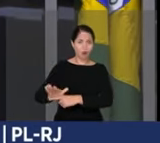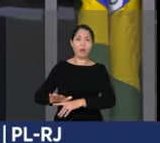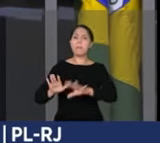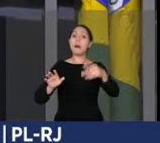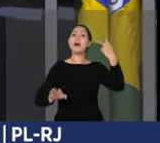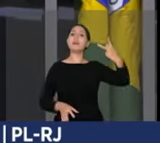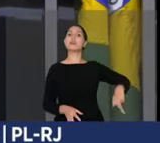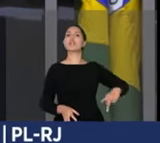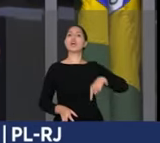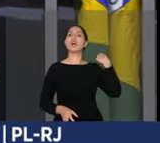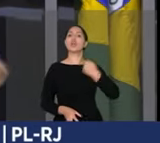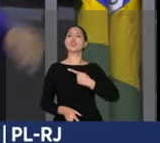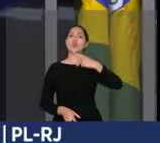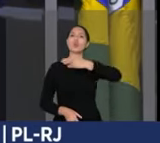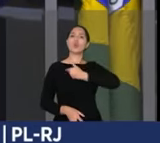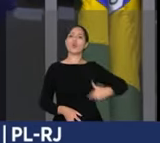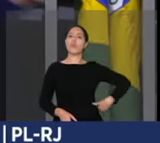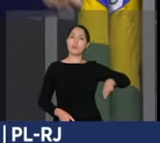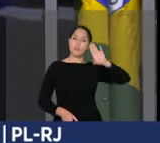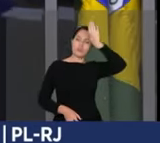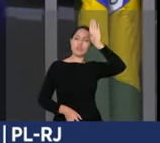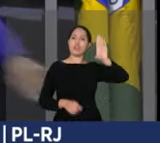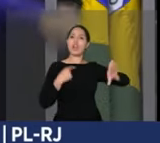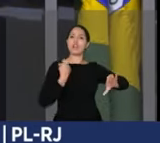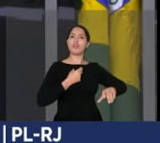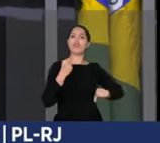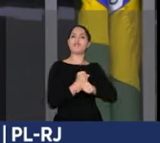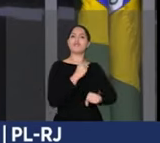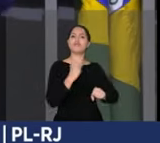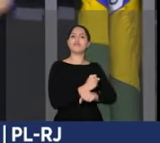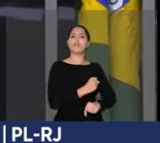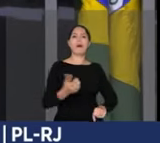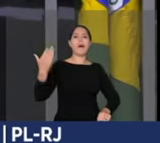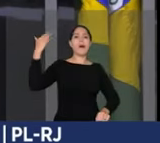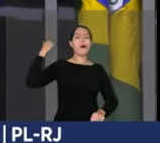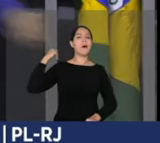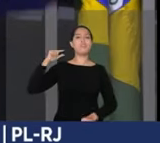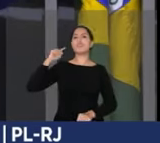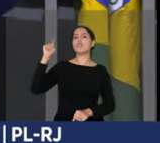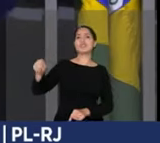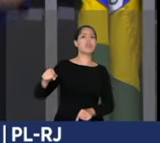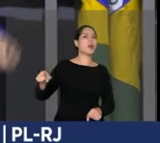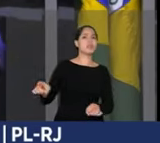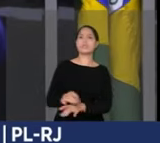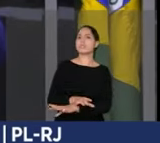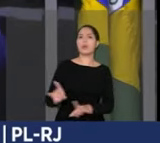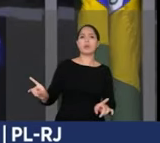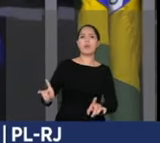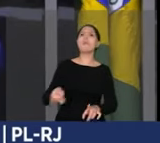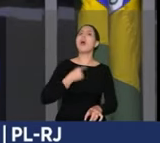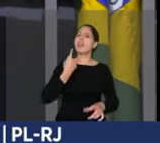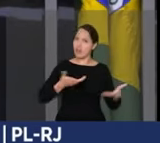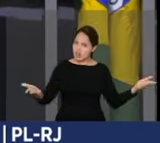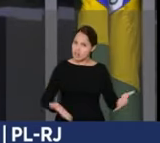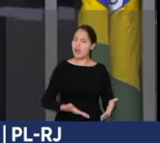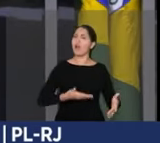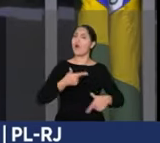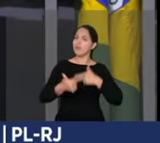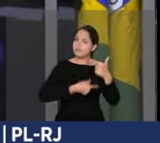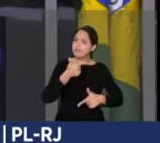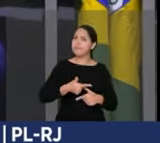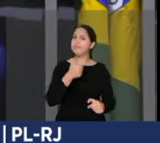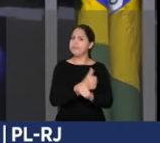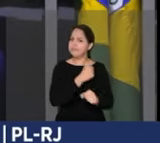estamos concluindo são as obras que envergonharam o país, enchendo os bolsos dos companheiros do PT,